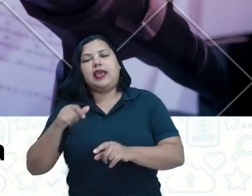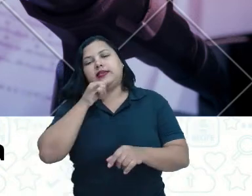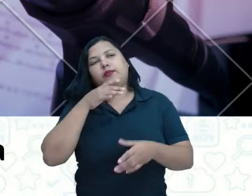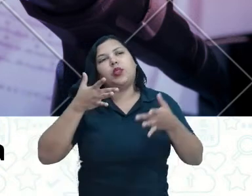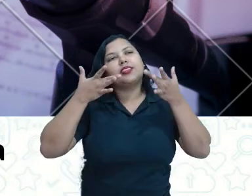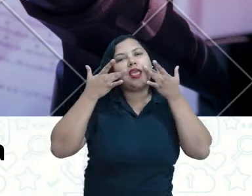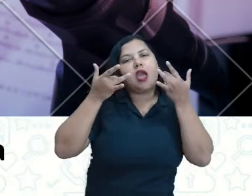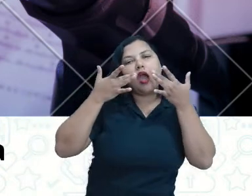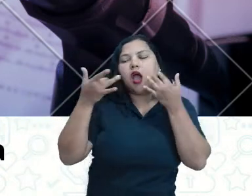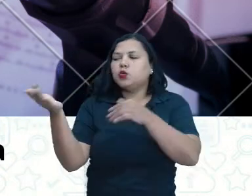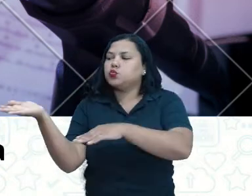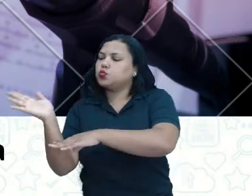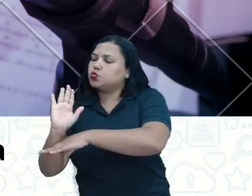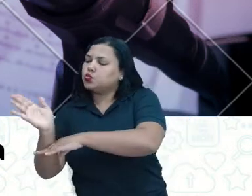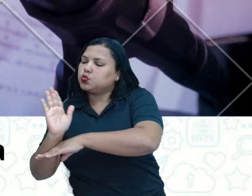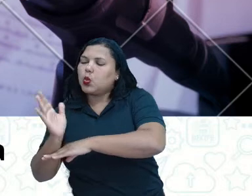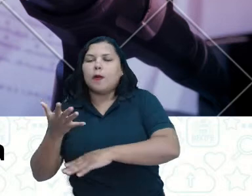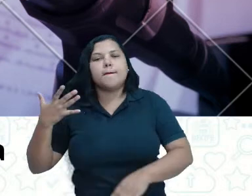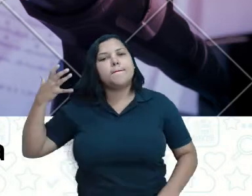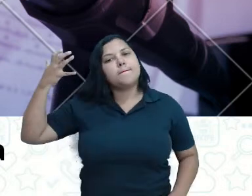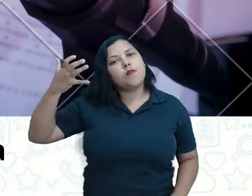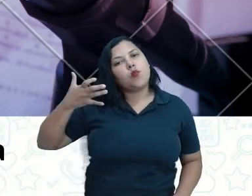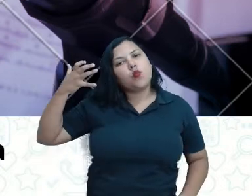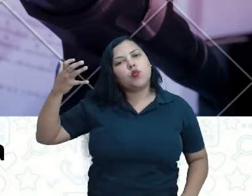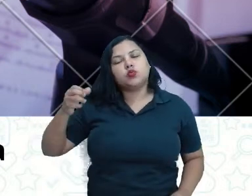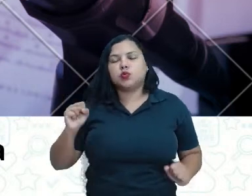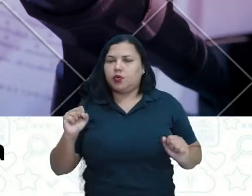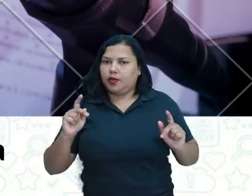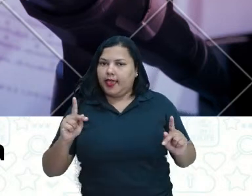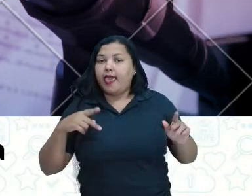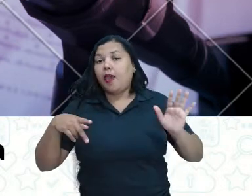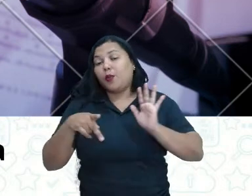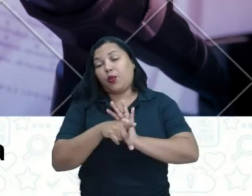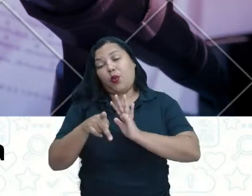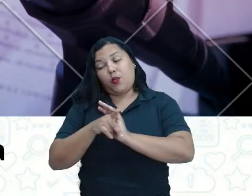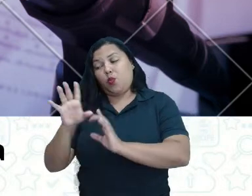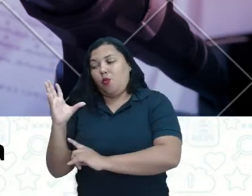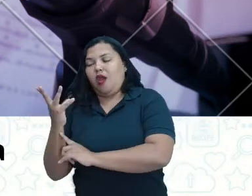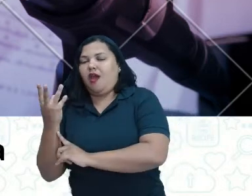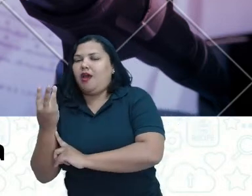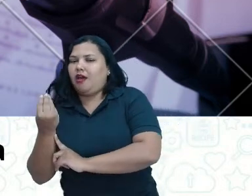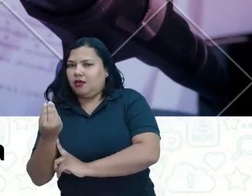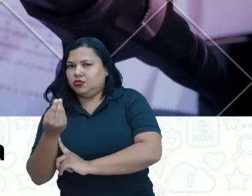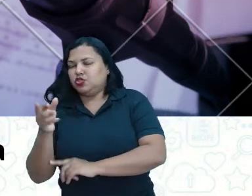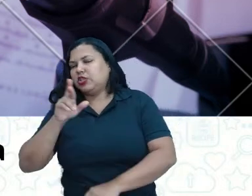teatro, cinema, música, artes plásticas. Então, a palavra music